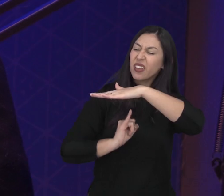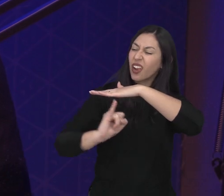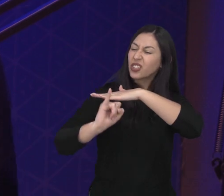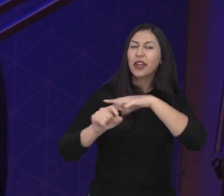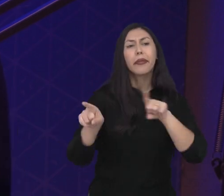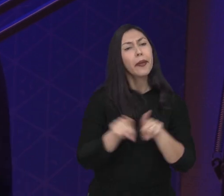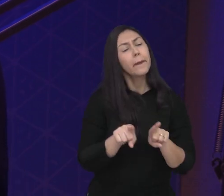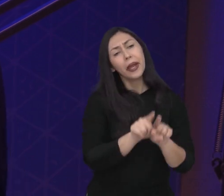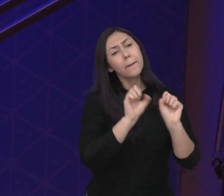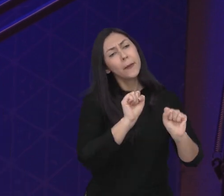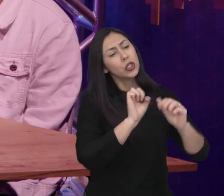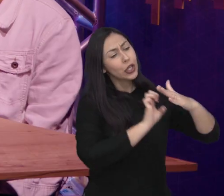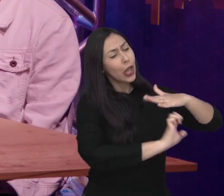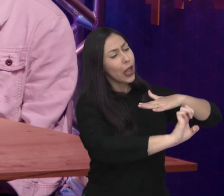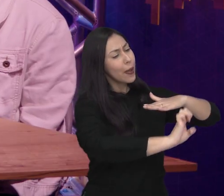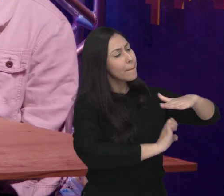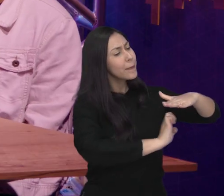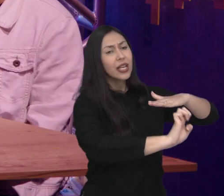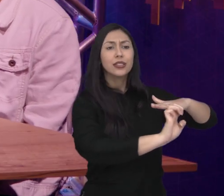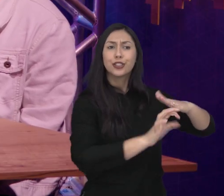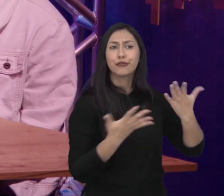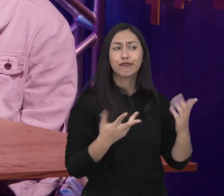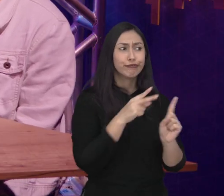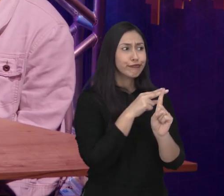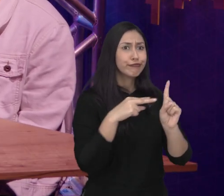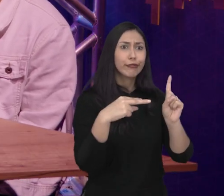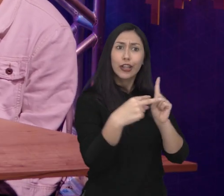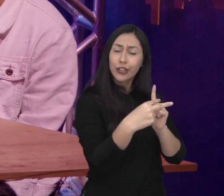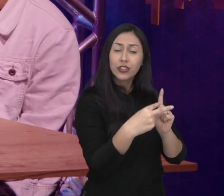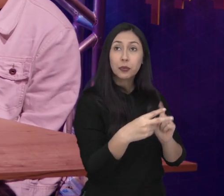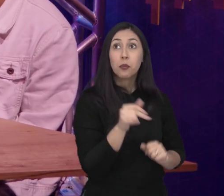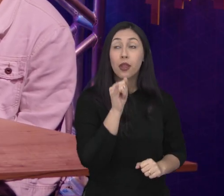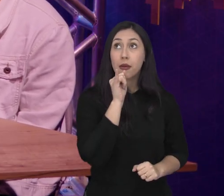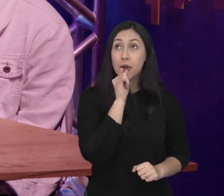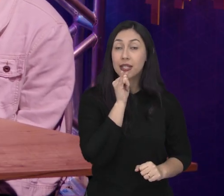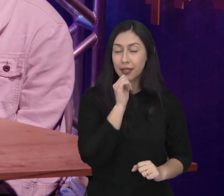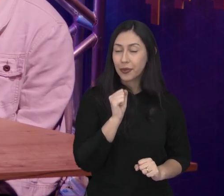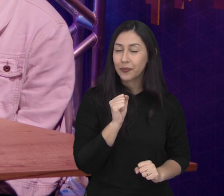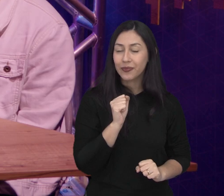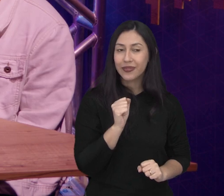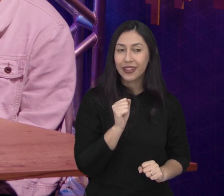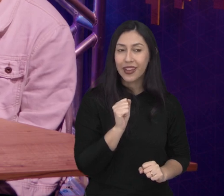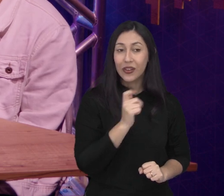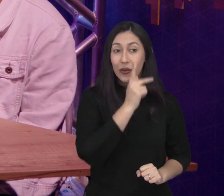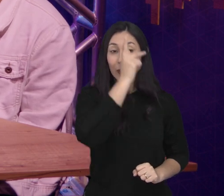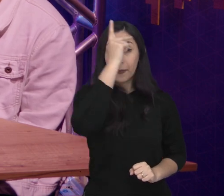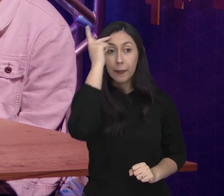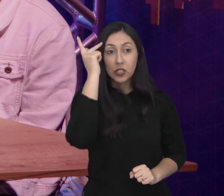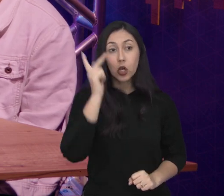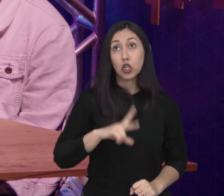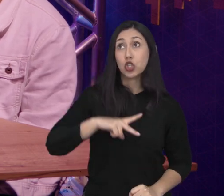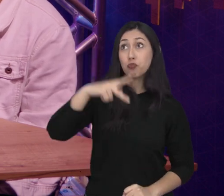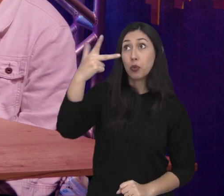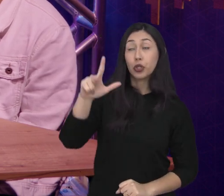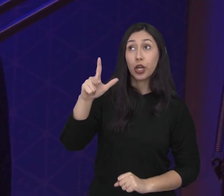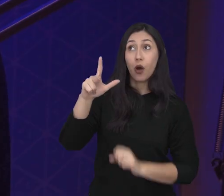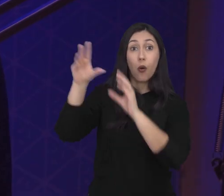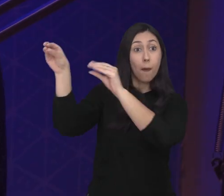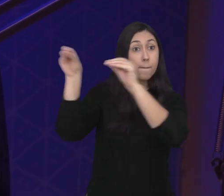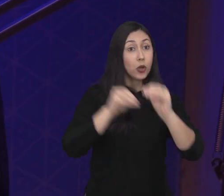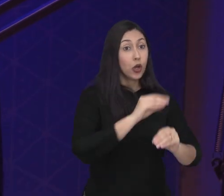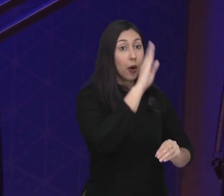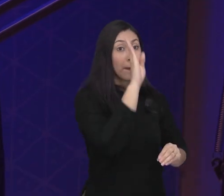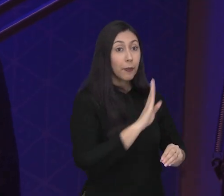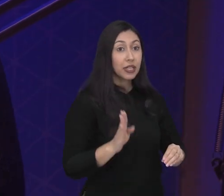imigrante, ele também pode ser um emigrante, Depende né? do ponto de Depende do vista. ponto de vista. Por exemplo, né, uma pessoa que vem de Portugal para cá, ele é